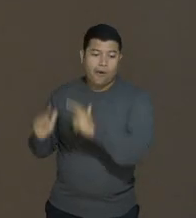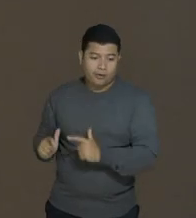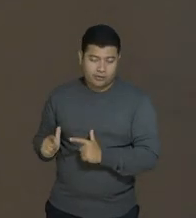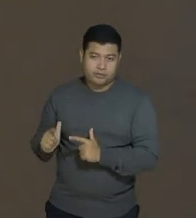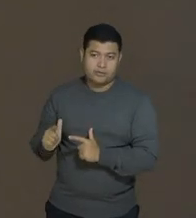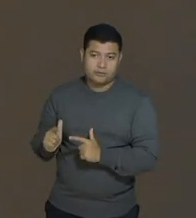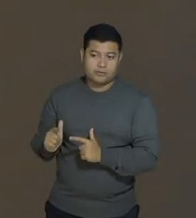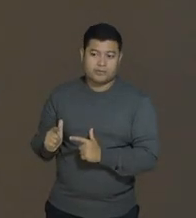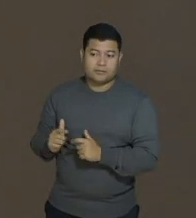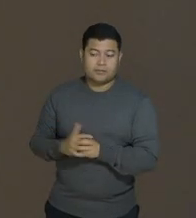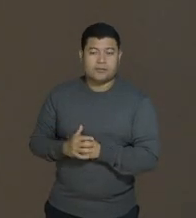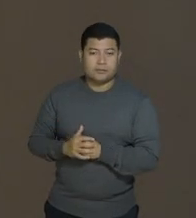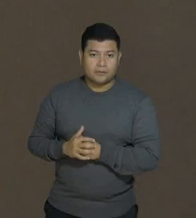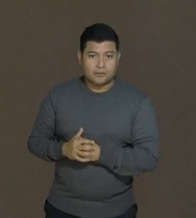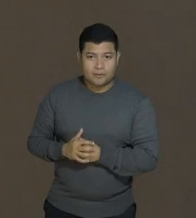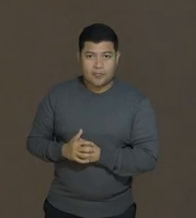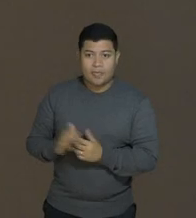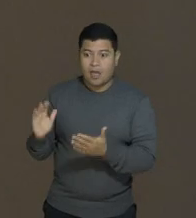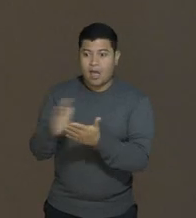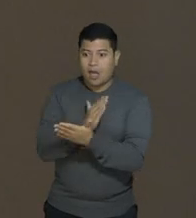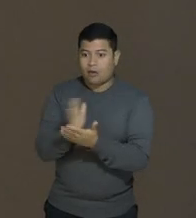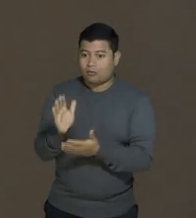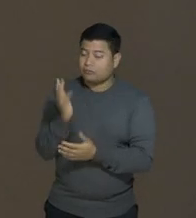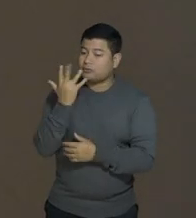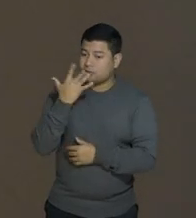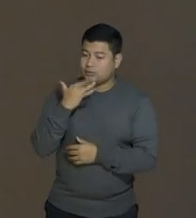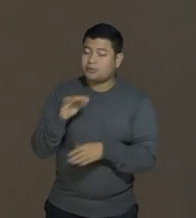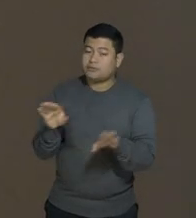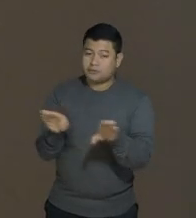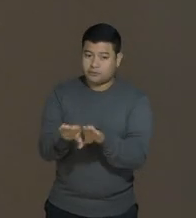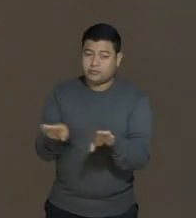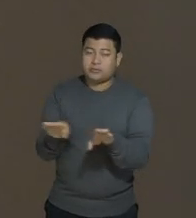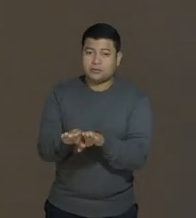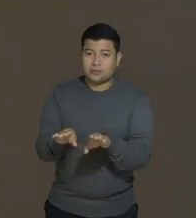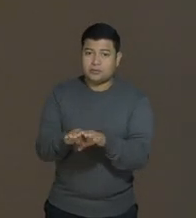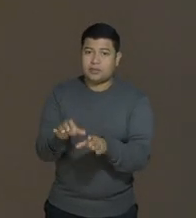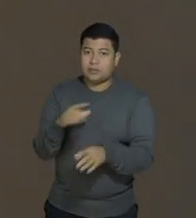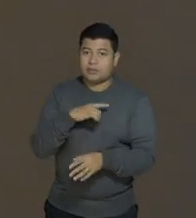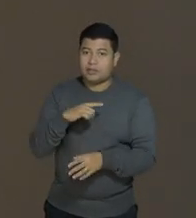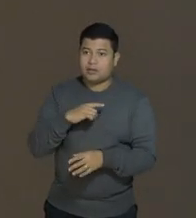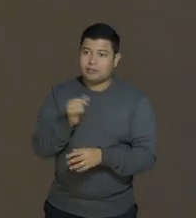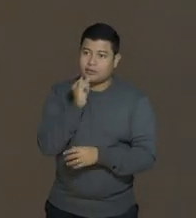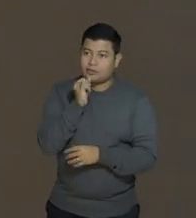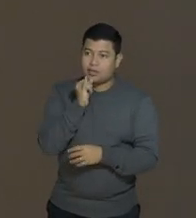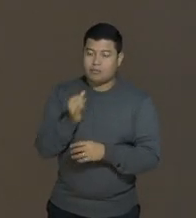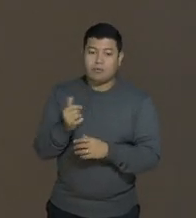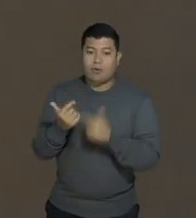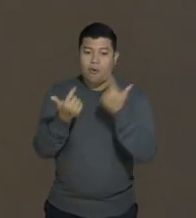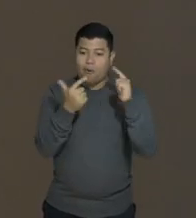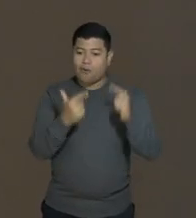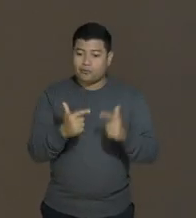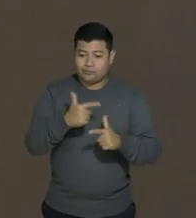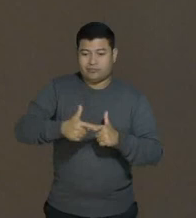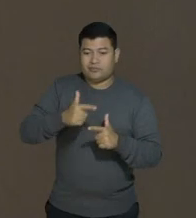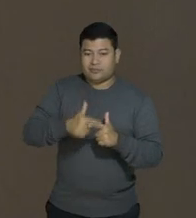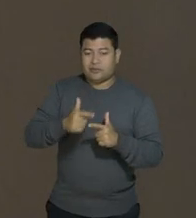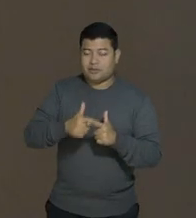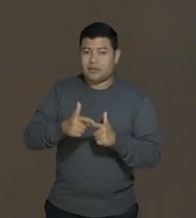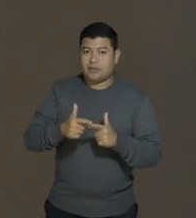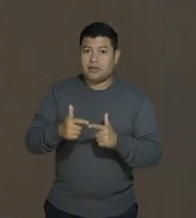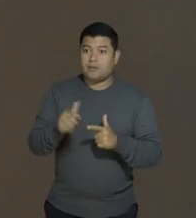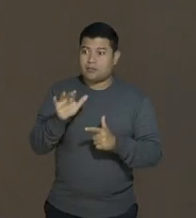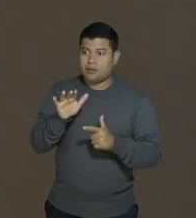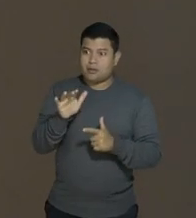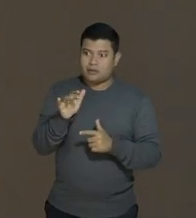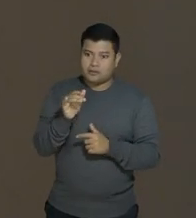irritabilidade. Algumas crianças também que têm efeito colateral com os estimulantes, dá para tentar, só que a gente